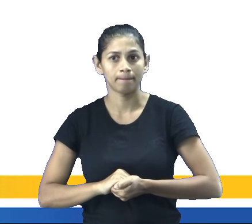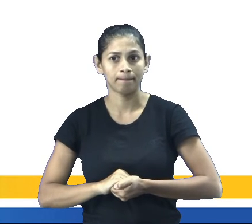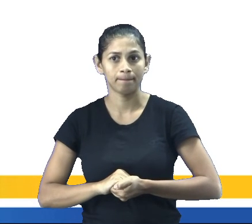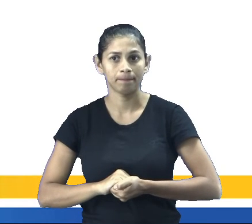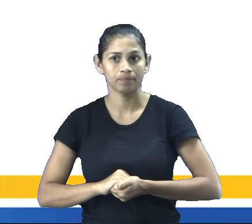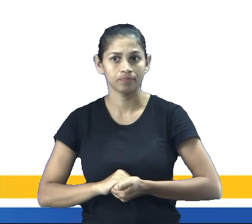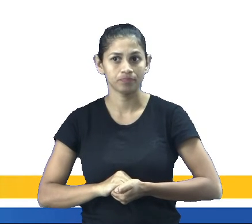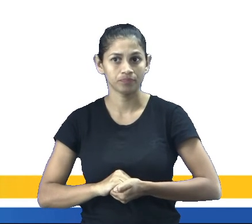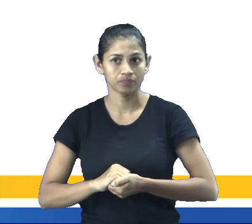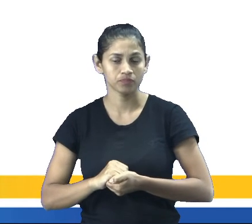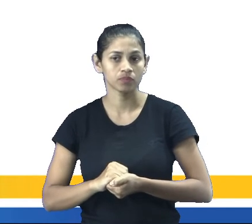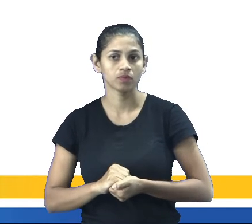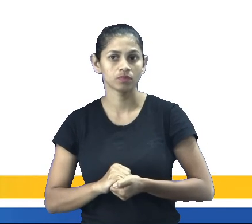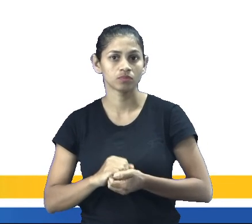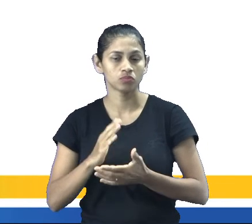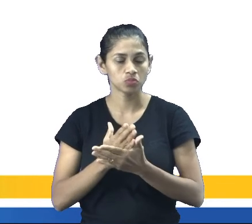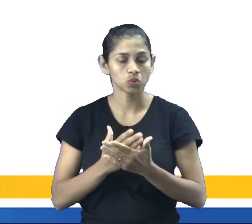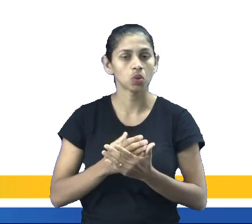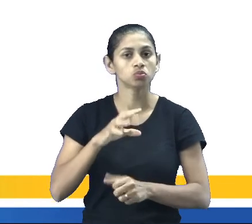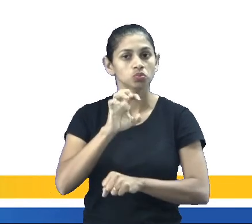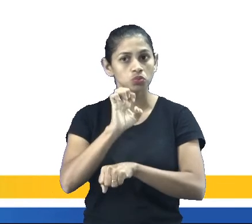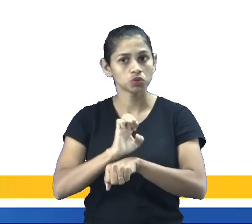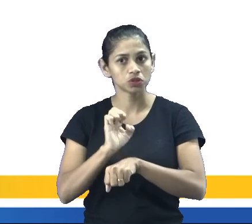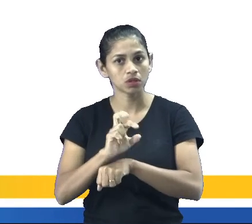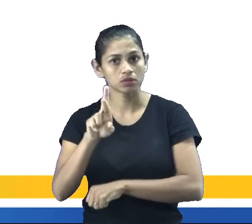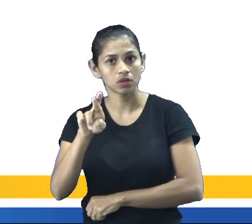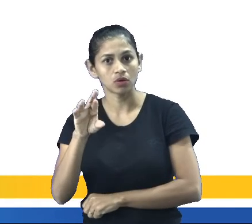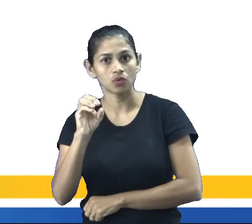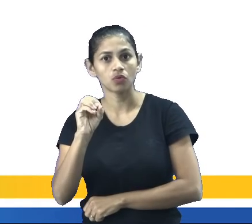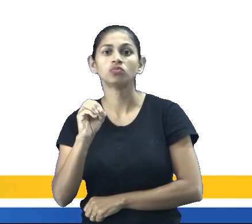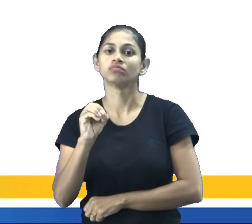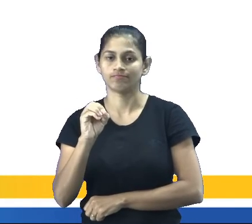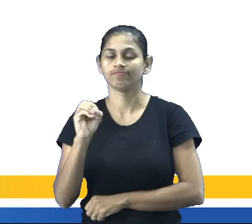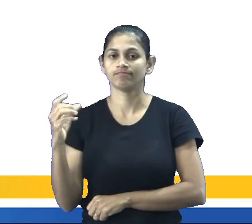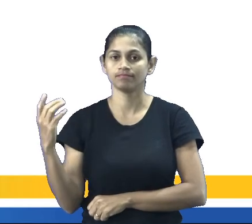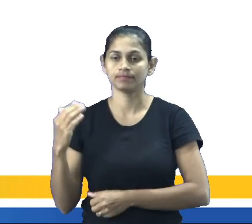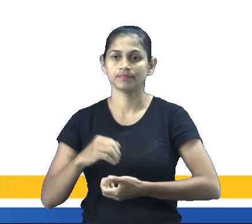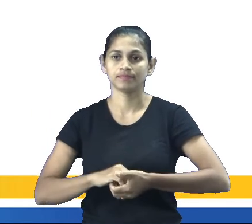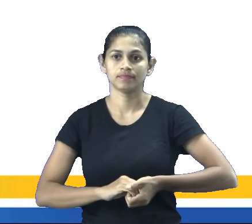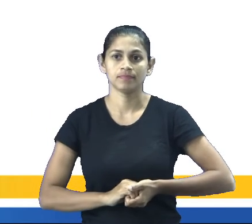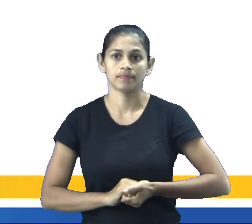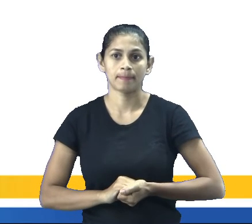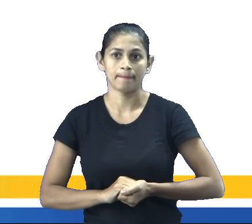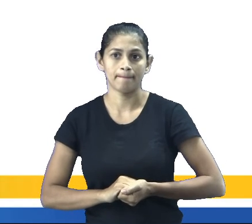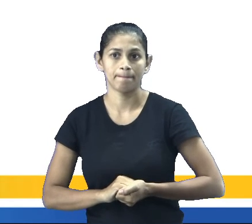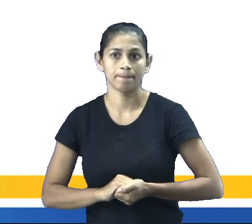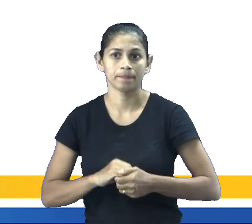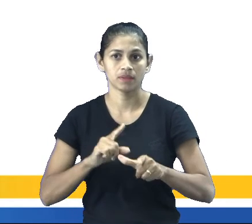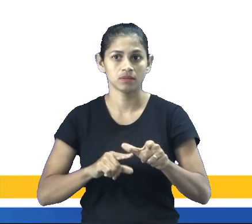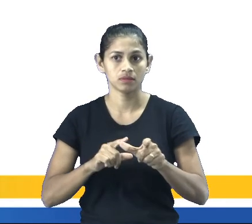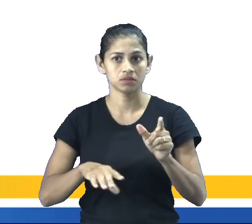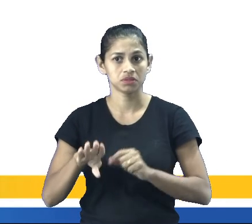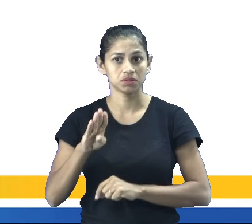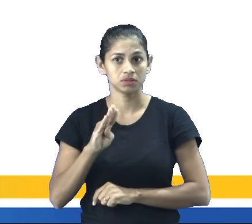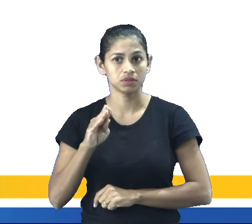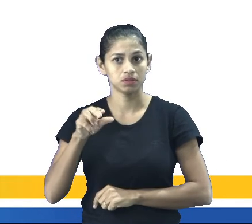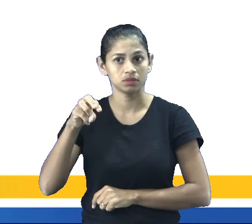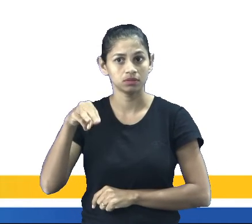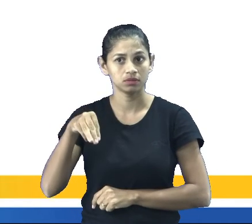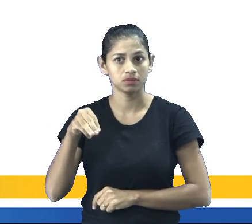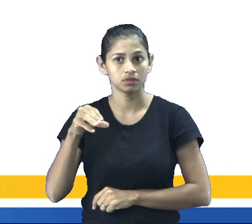Rondônia, a gente tem uma usina hidrelétrica lá, caso você não soubesse. A letra D fala marítima, devido